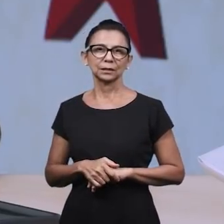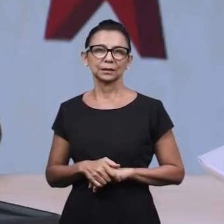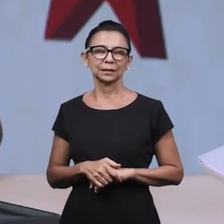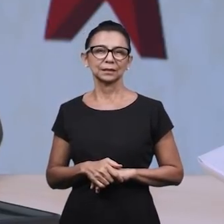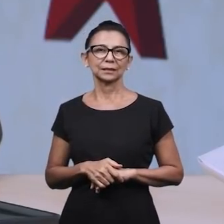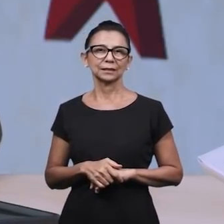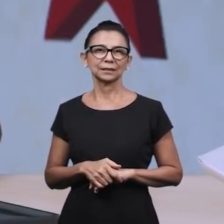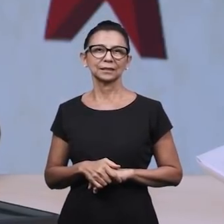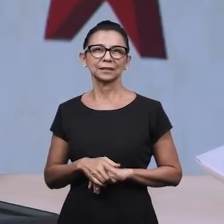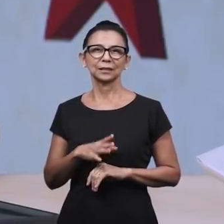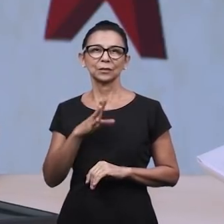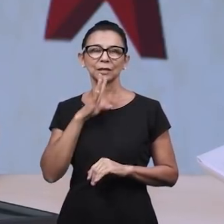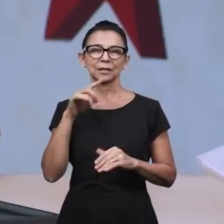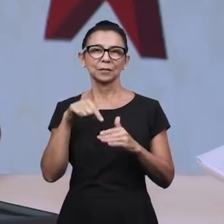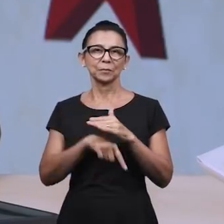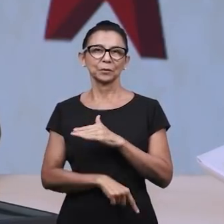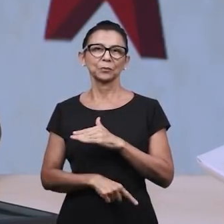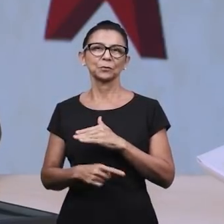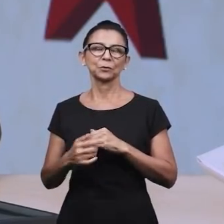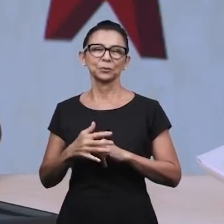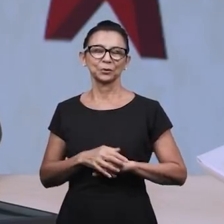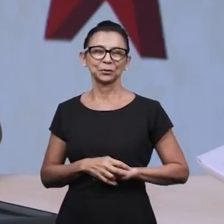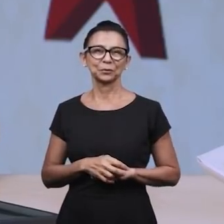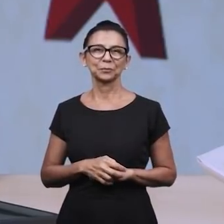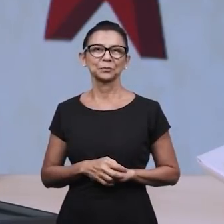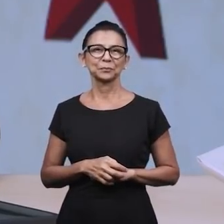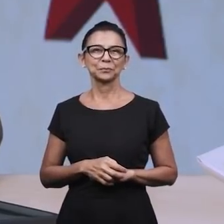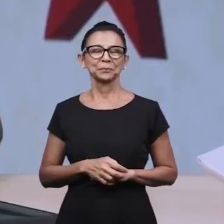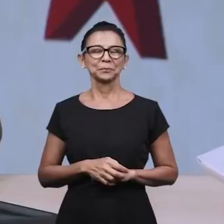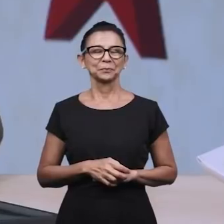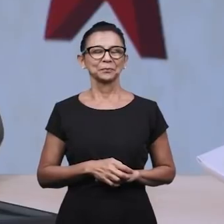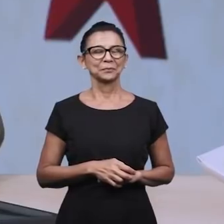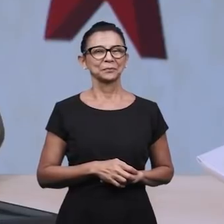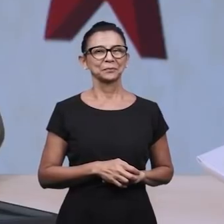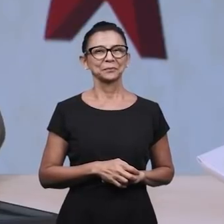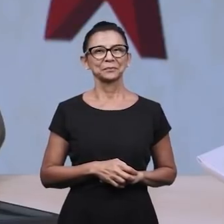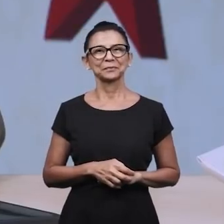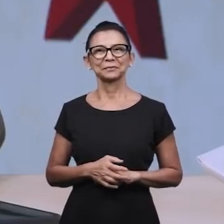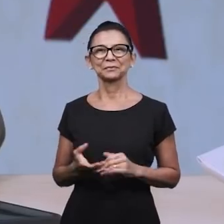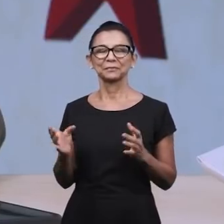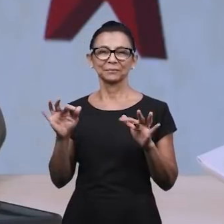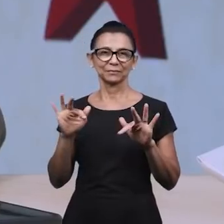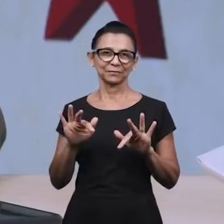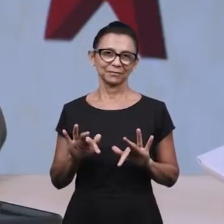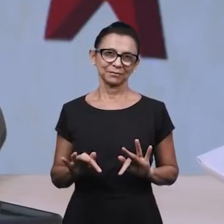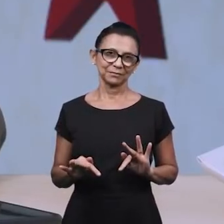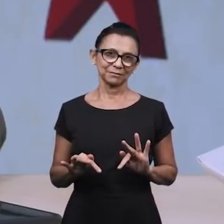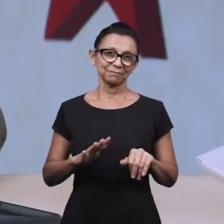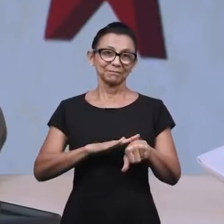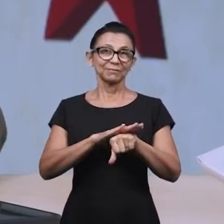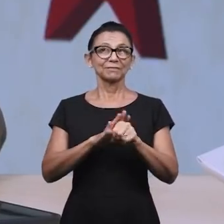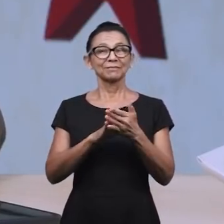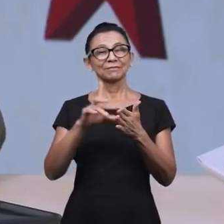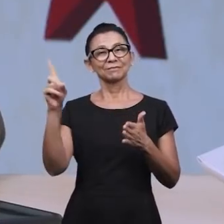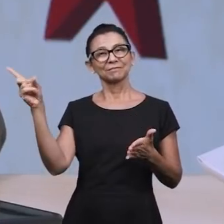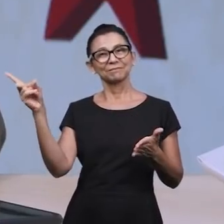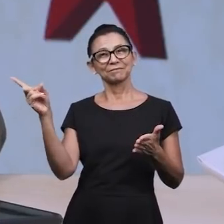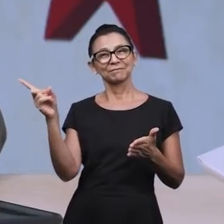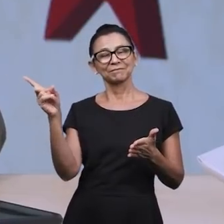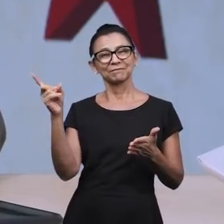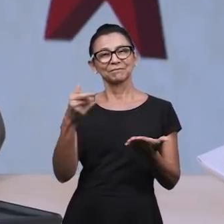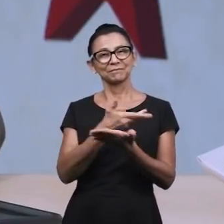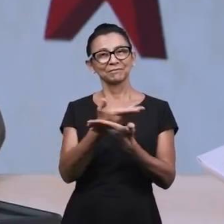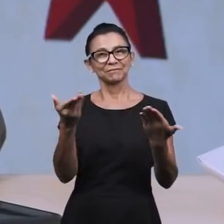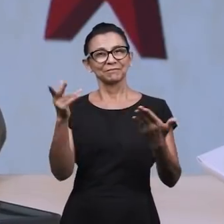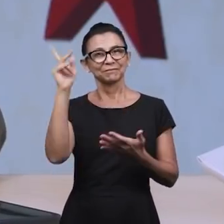horizonte acerca desse tema que é maravilhoso, extremamente profundo. A gente assim chega ao final dessa edição do Conversas Bíblicas, se despede